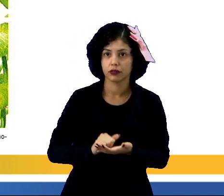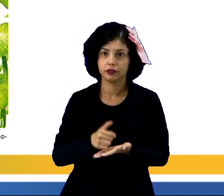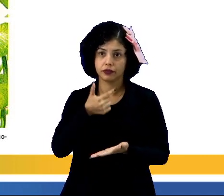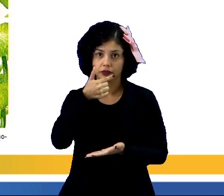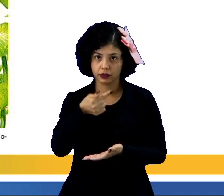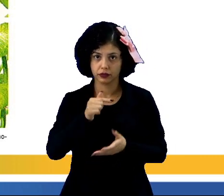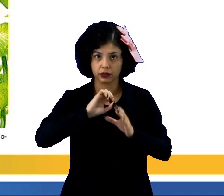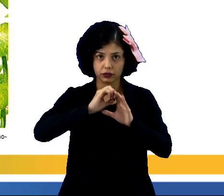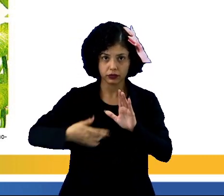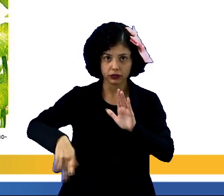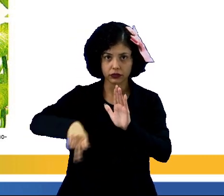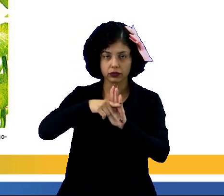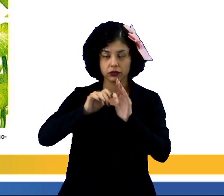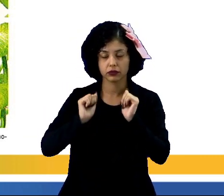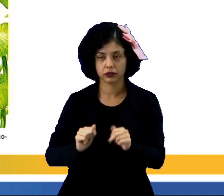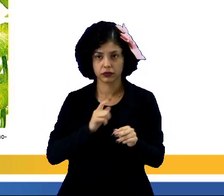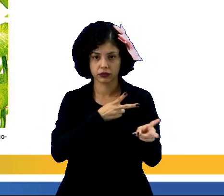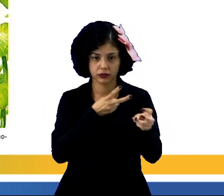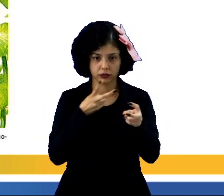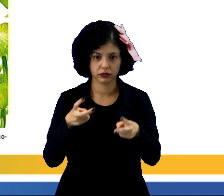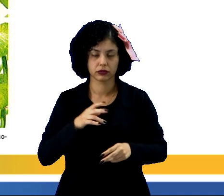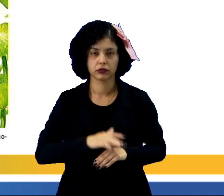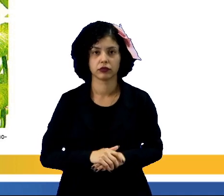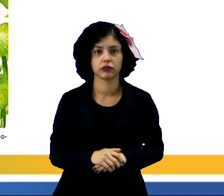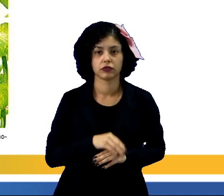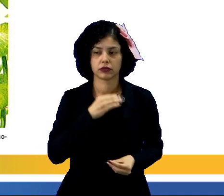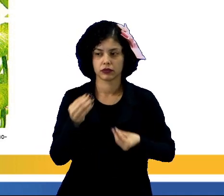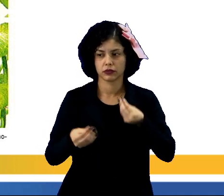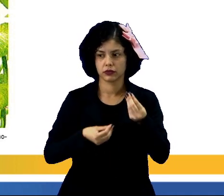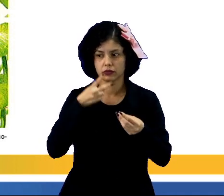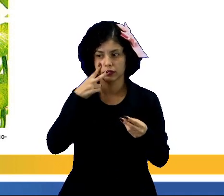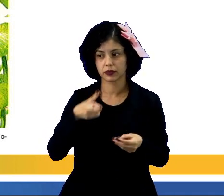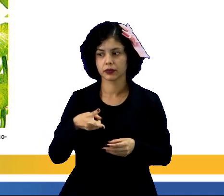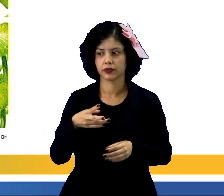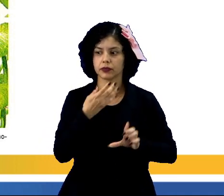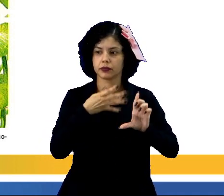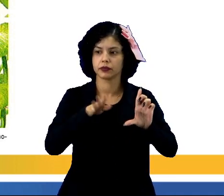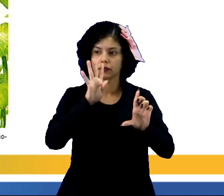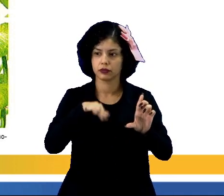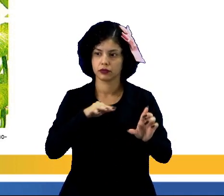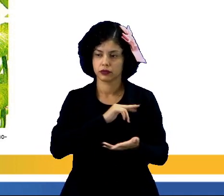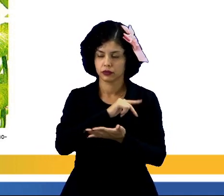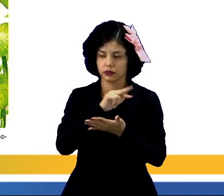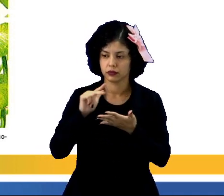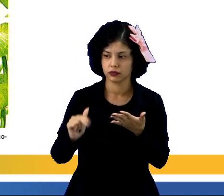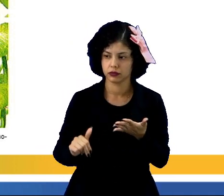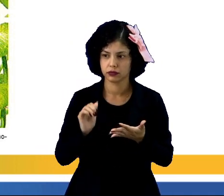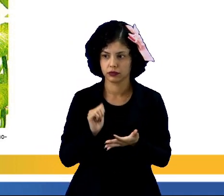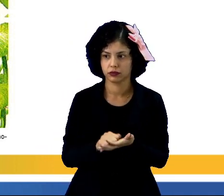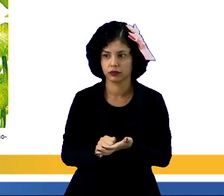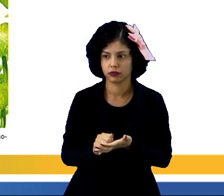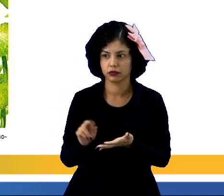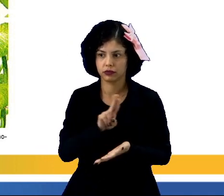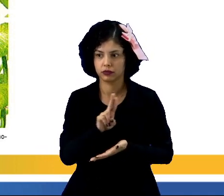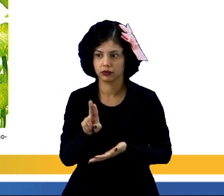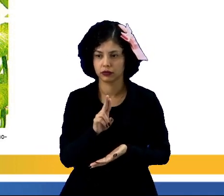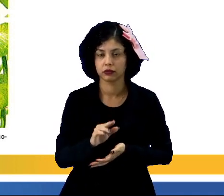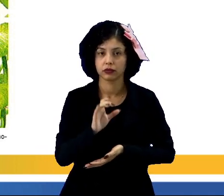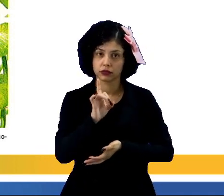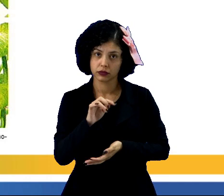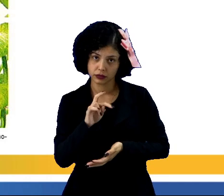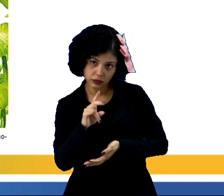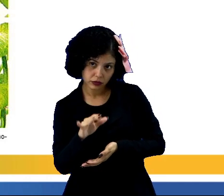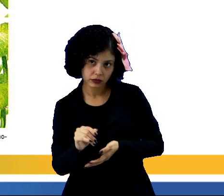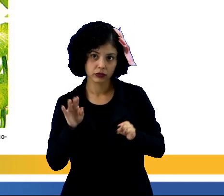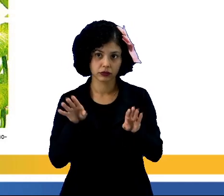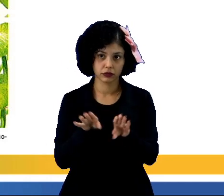7 características que podem ser observadas. E como vocês podem ver nos quadrantes, existem as características que são chamadas de